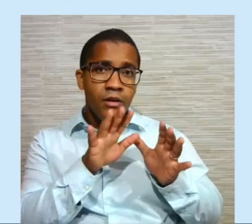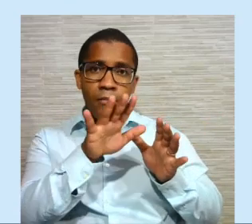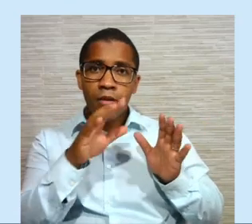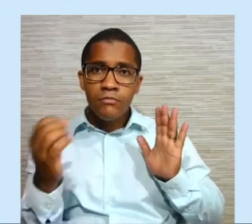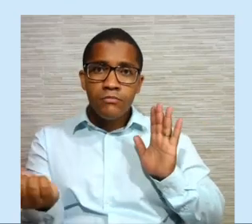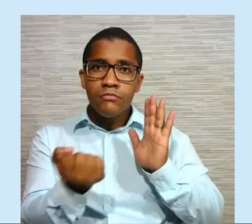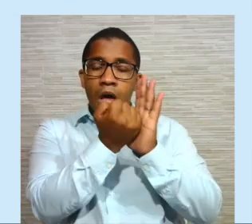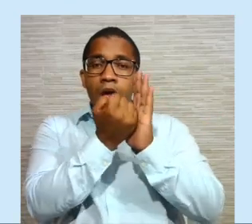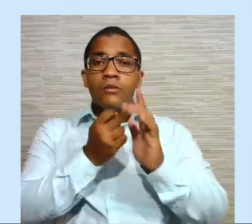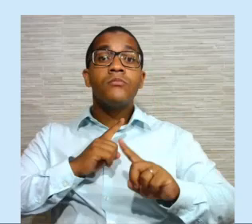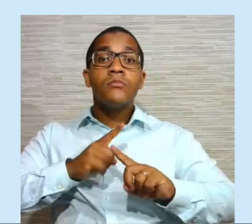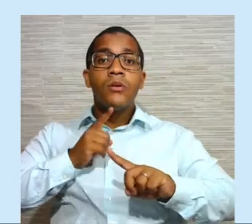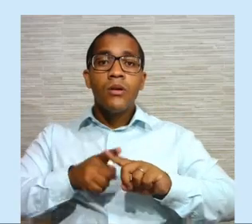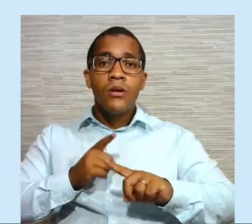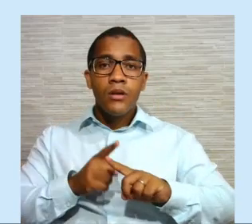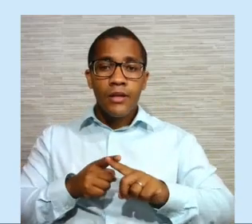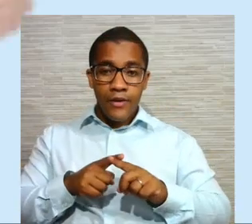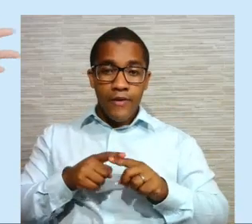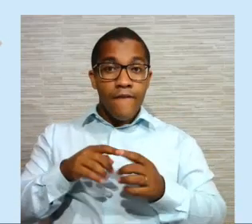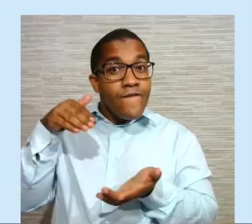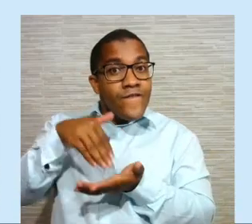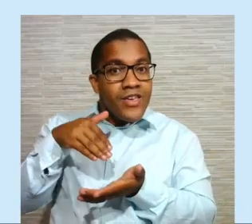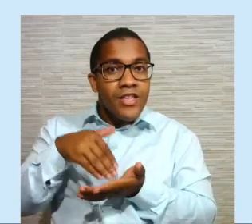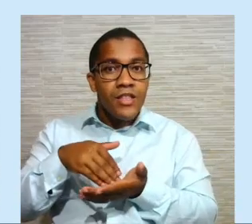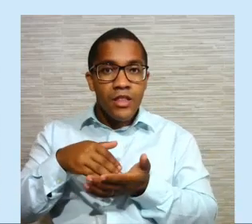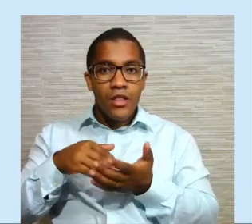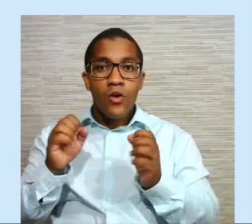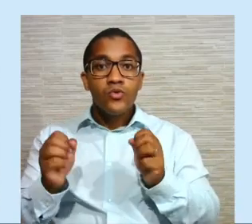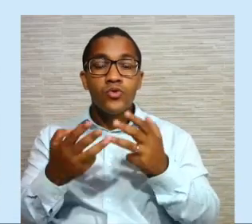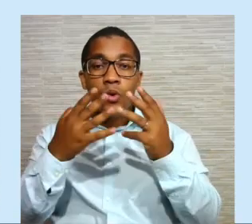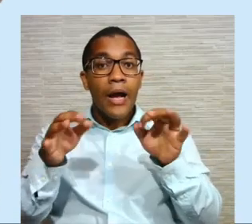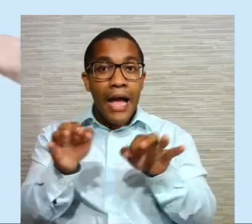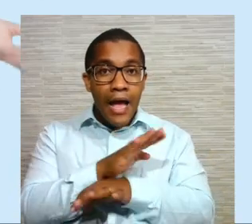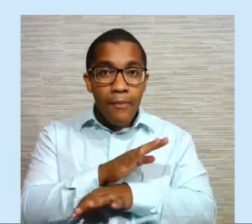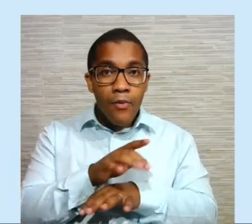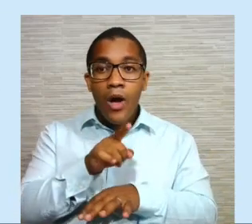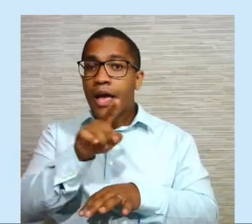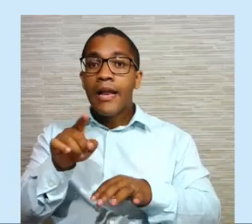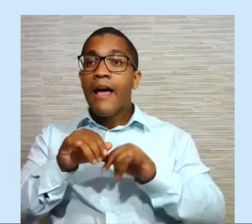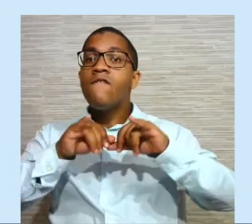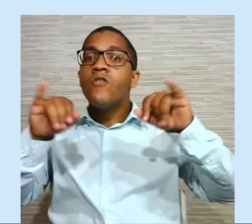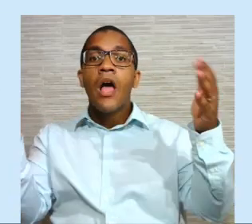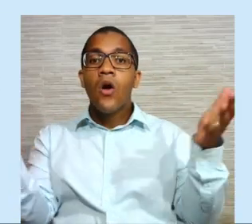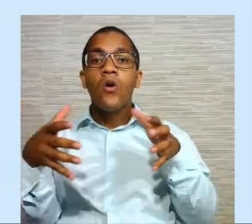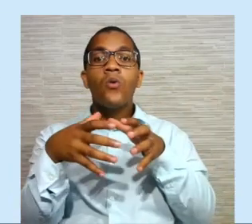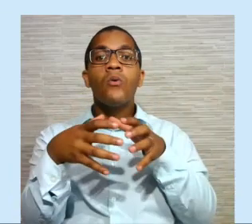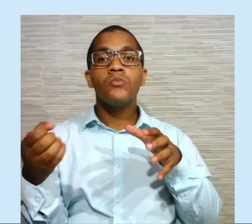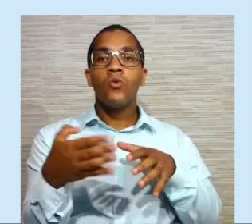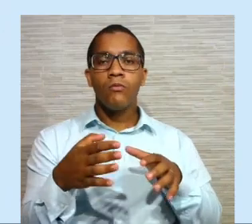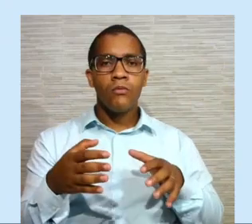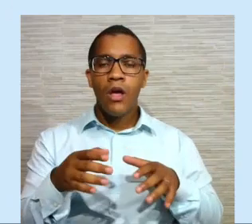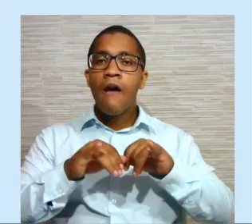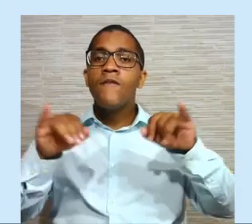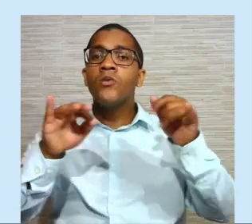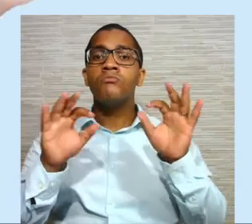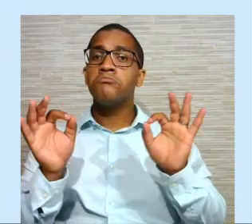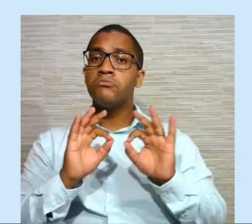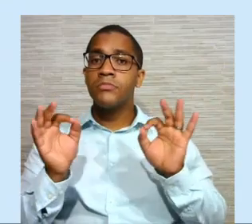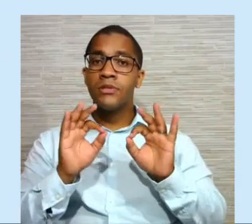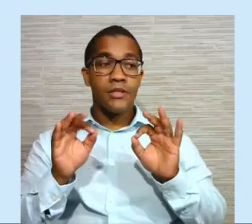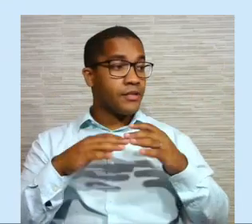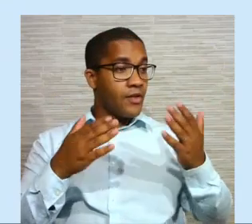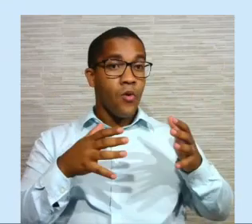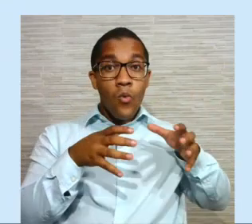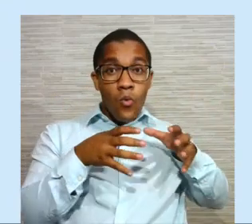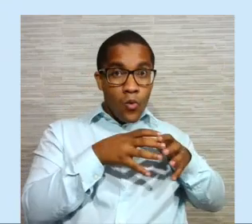foi histórico, porque quando terminou o show, eles nem avisaram para o público que ia ter uma nova banda. Né? Então, eles correram para o